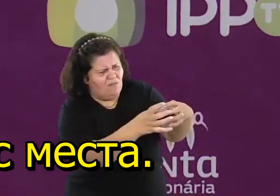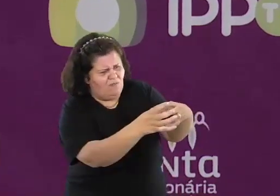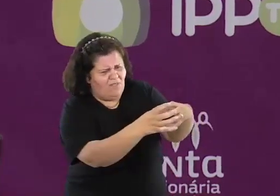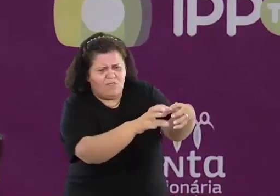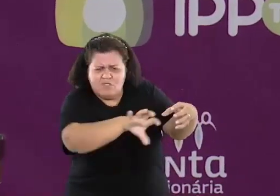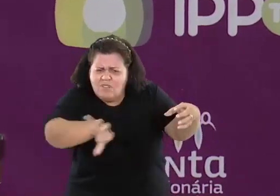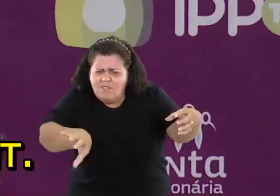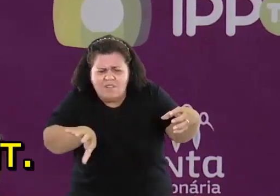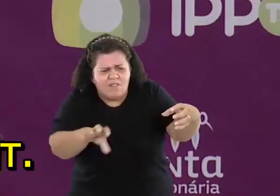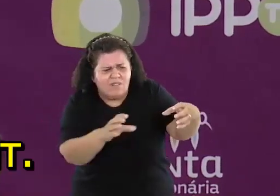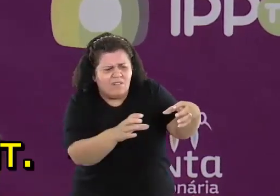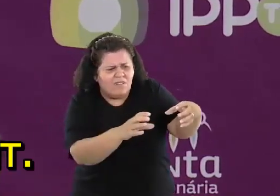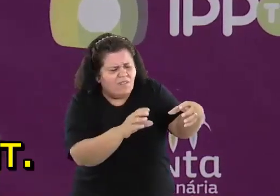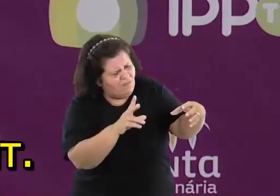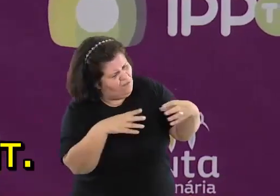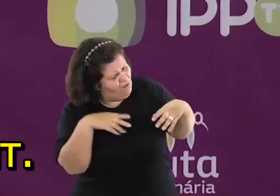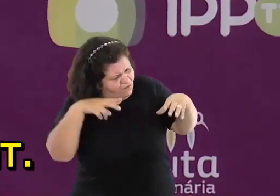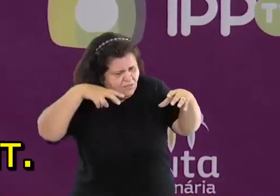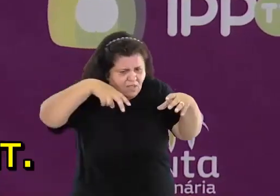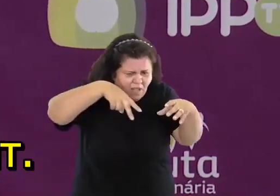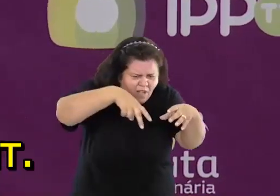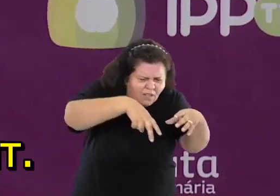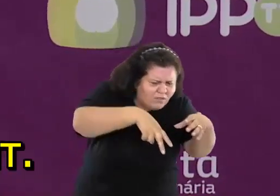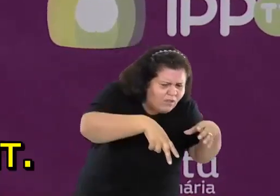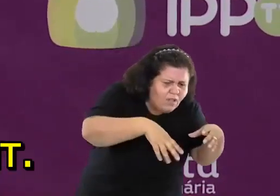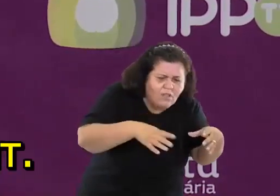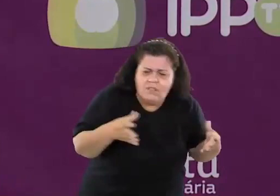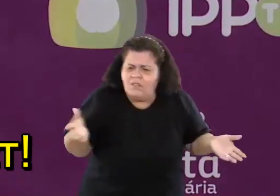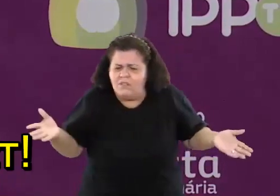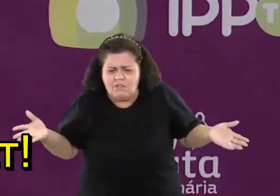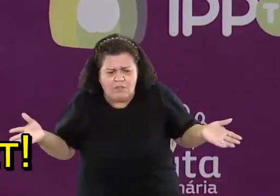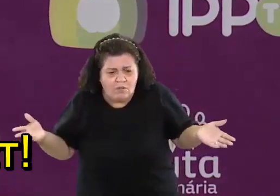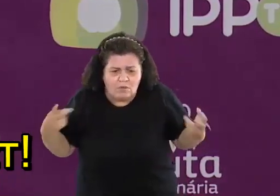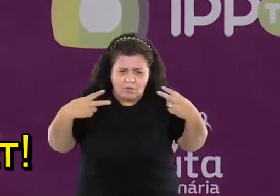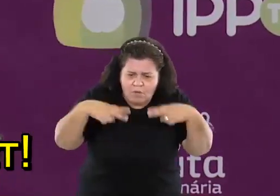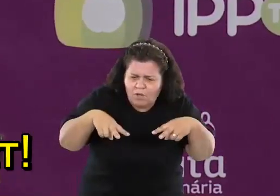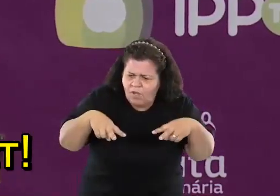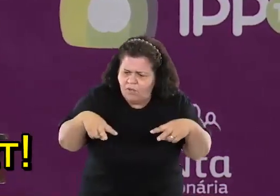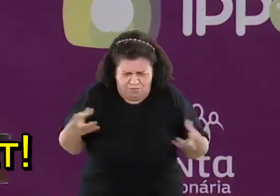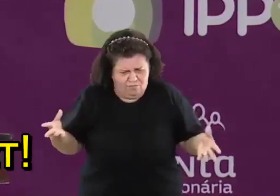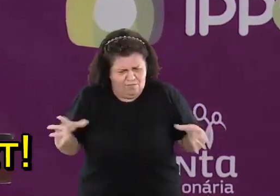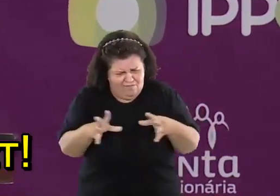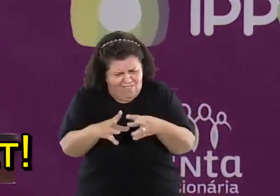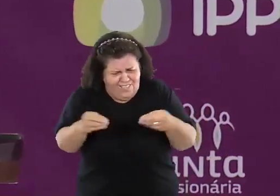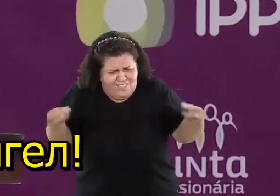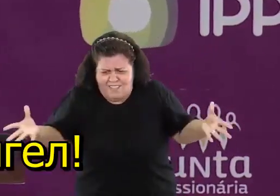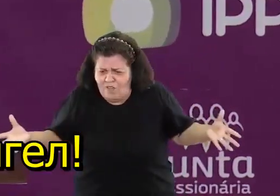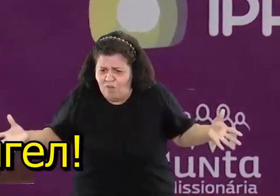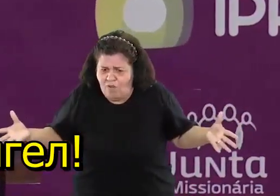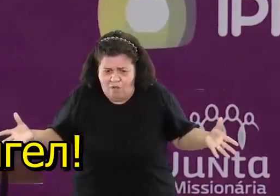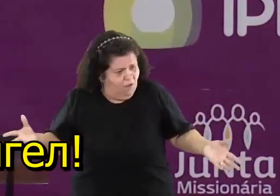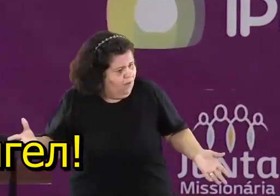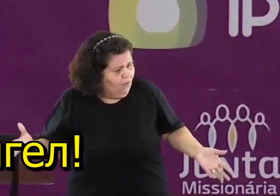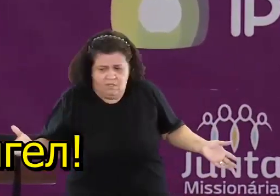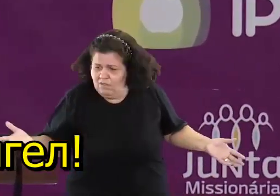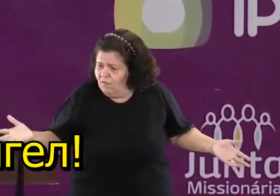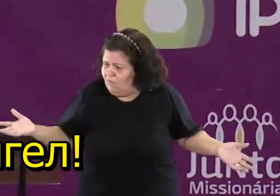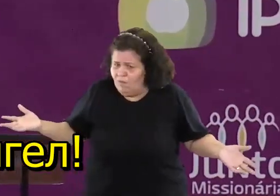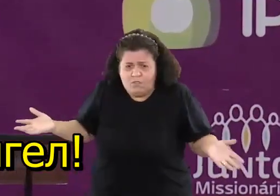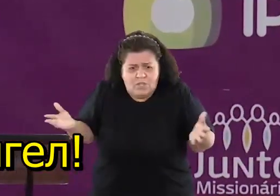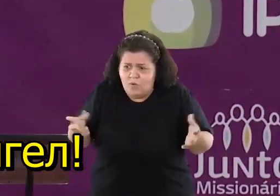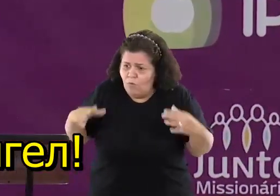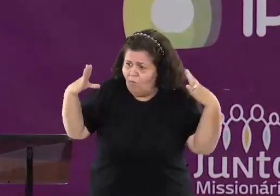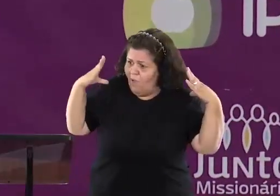removida. Elas entram, o túmulo está aberto, elas chegam, o túmulo está vazio. Elas olham do lado direito,